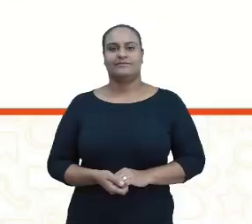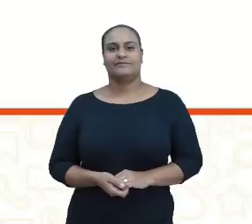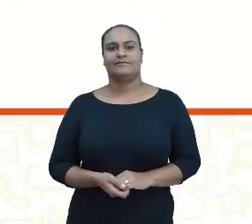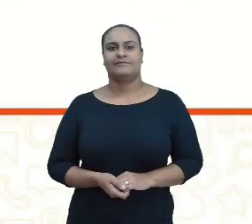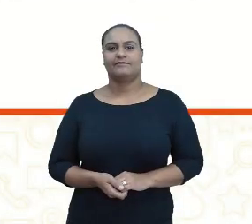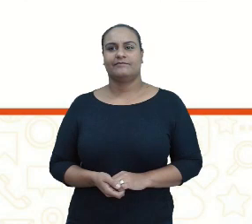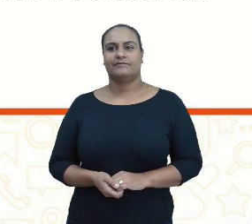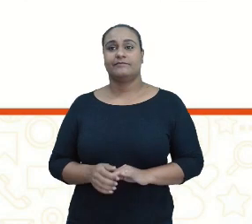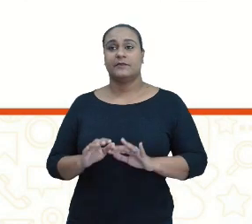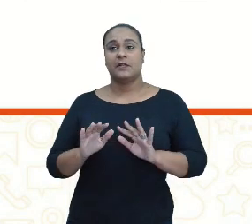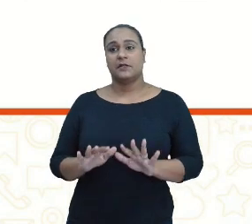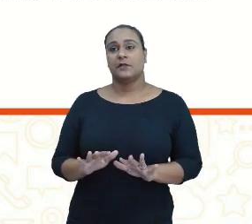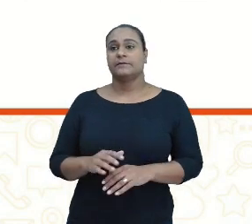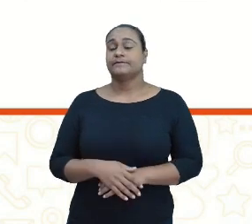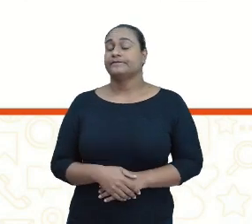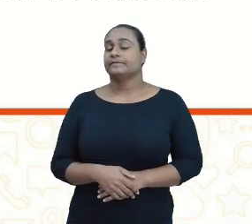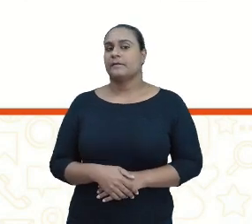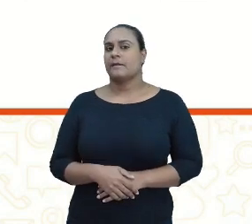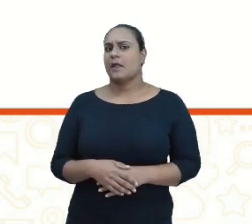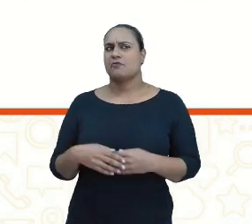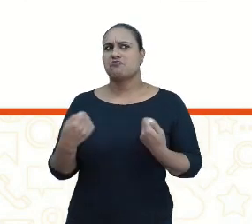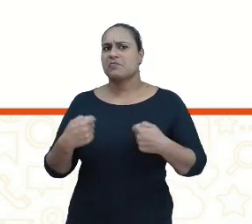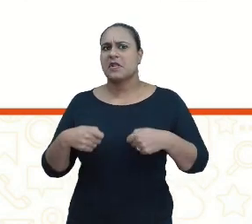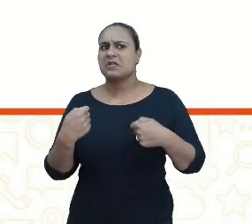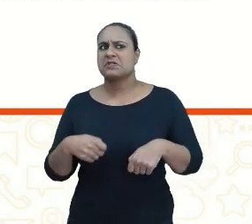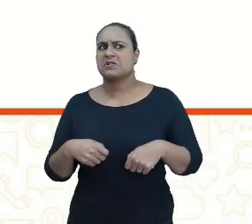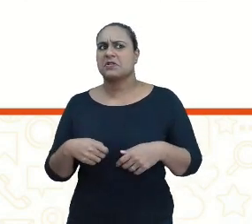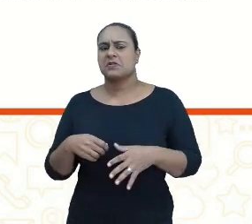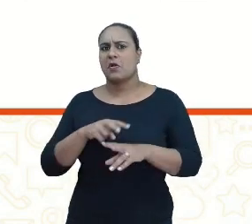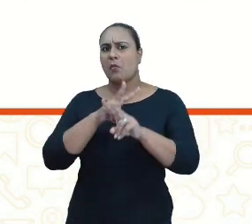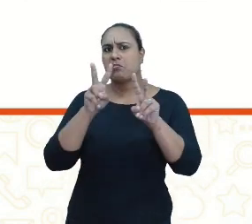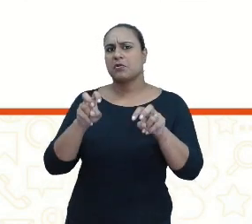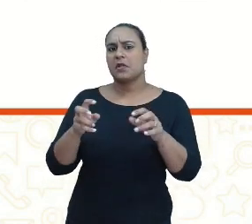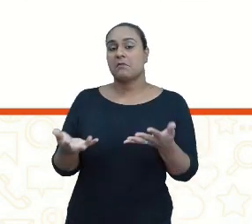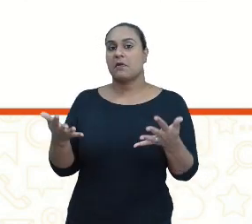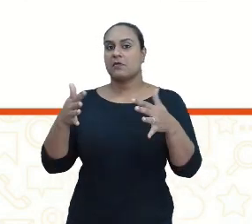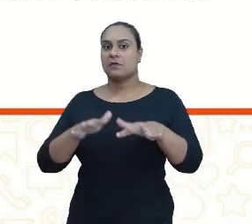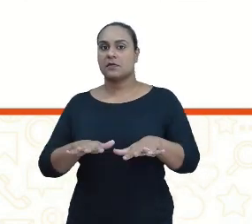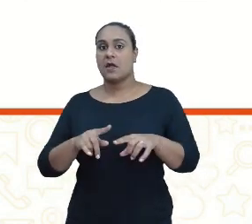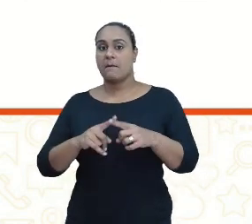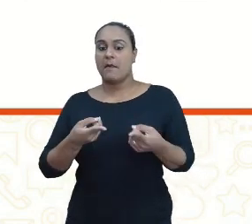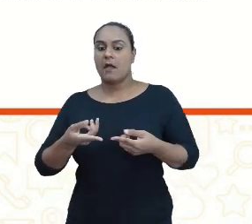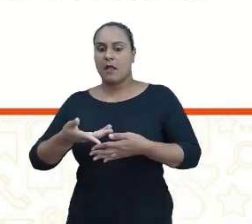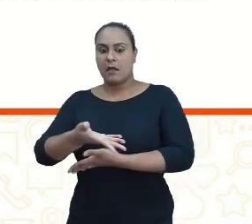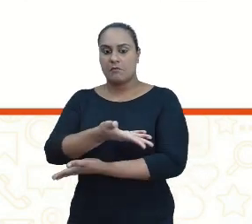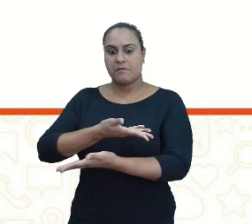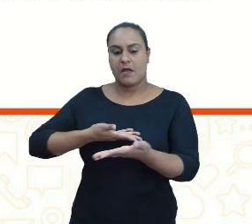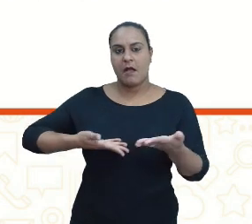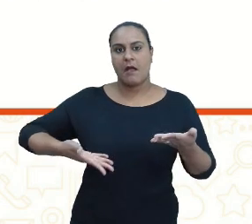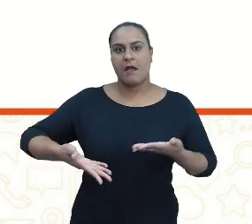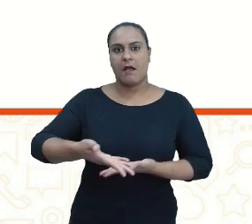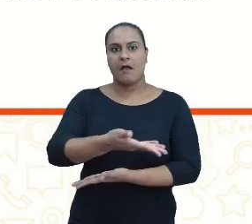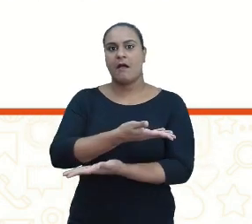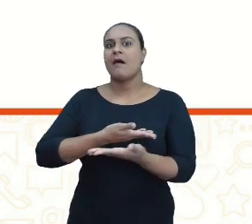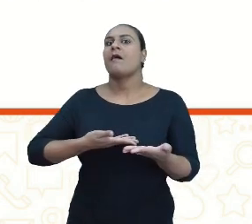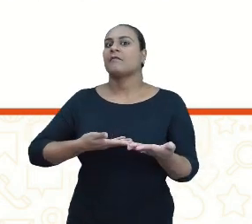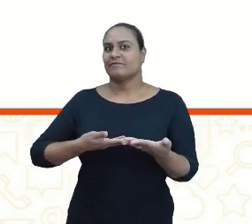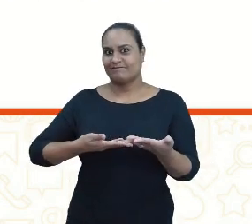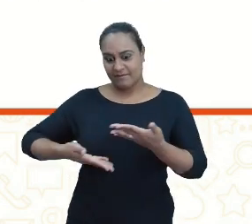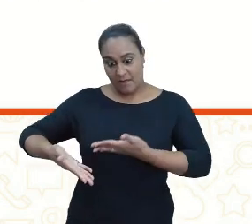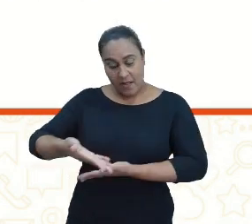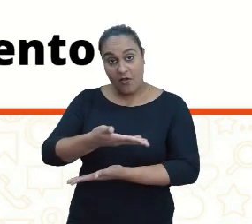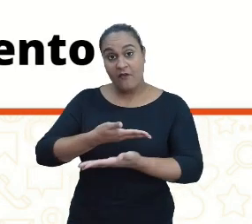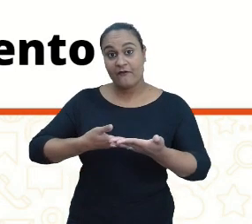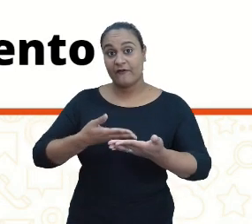Vamos lá. Não será necessário falar de inclusão, mas sim de convivência, porque é a convivência que vai ser